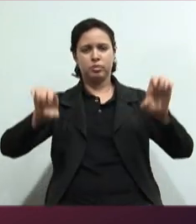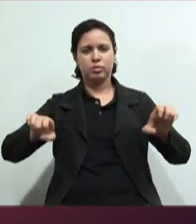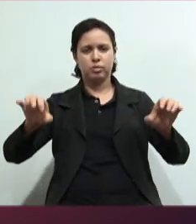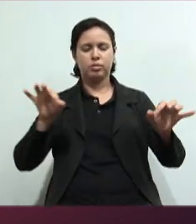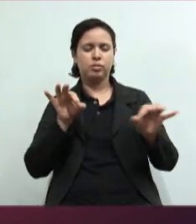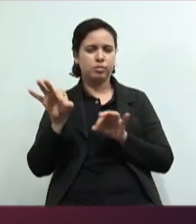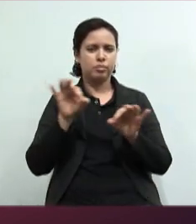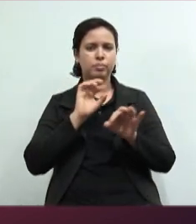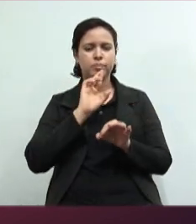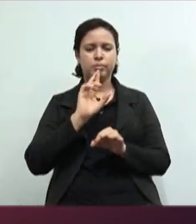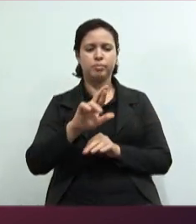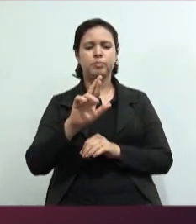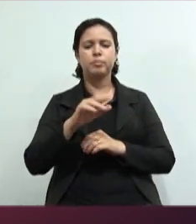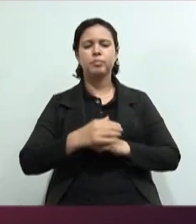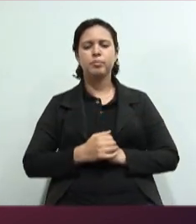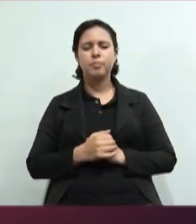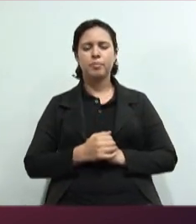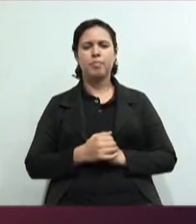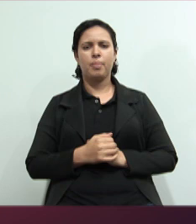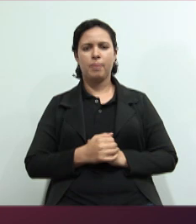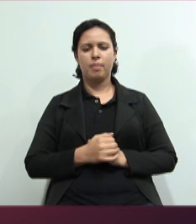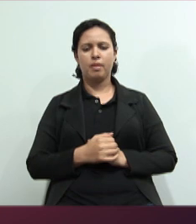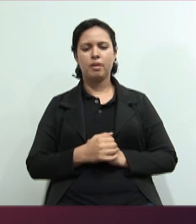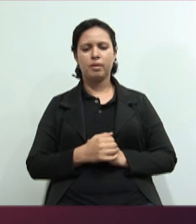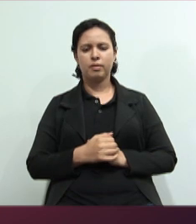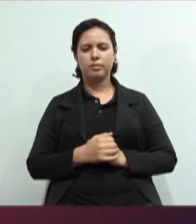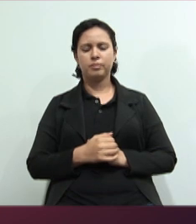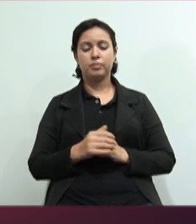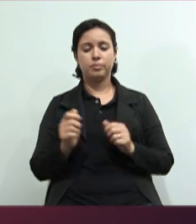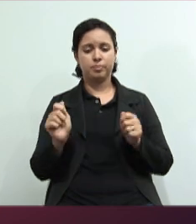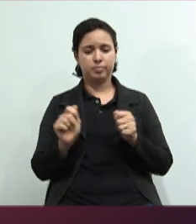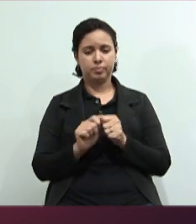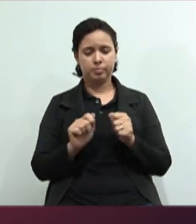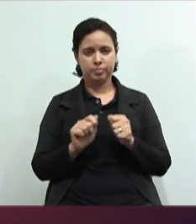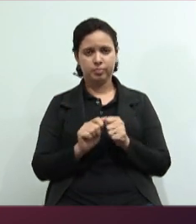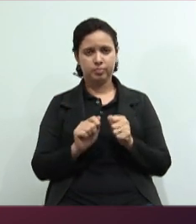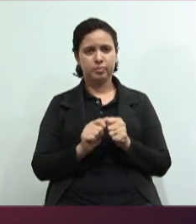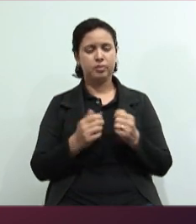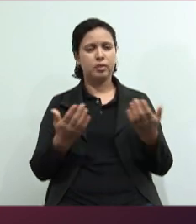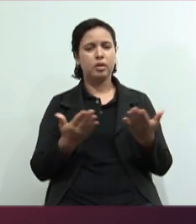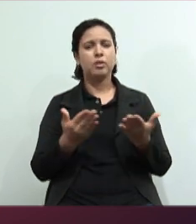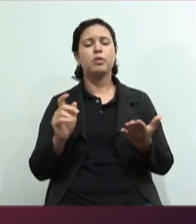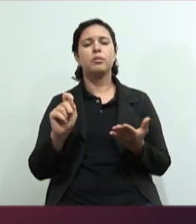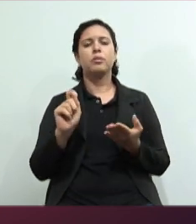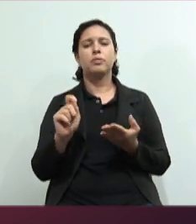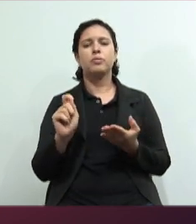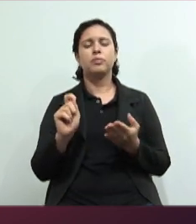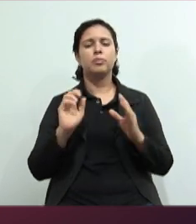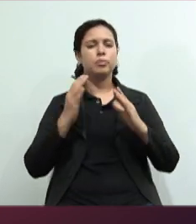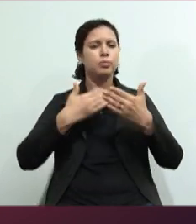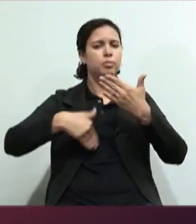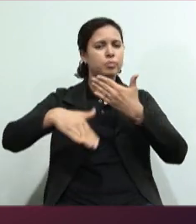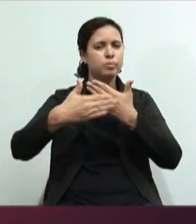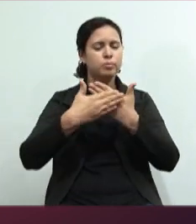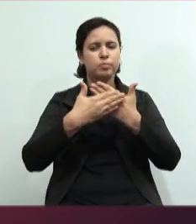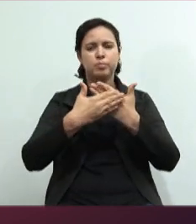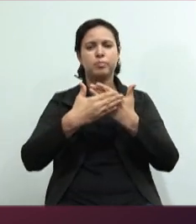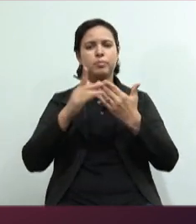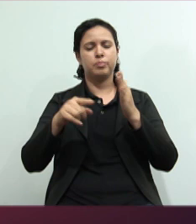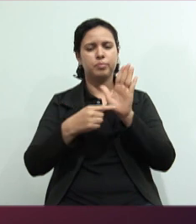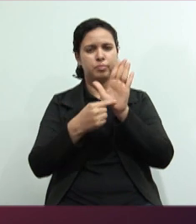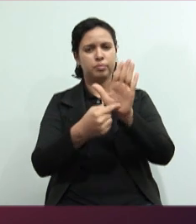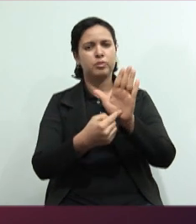busca de soluções. Do fazer. Agora é hora de colocar a mão na massa, executar tudo o que foi determinado no